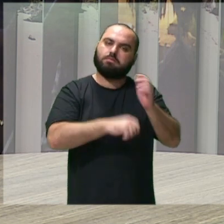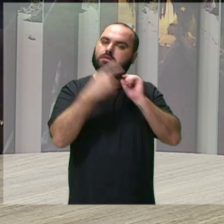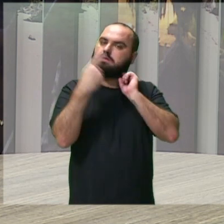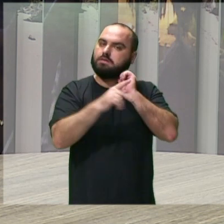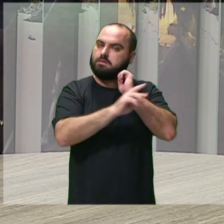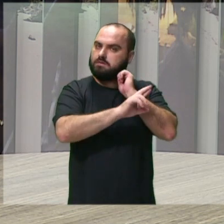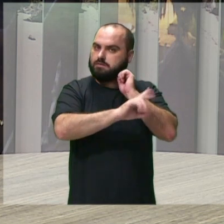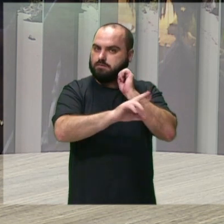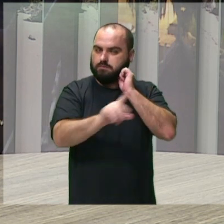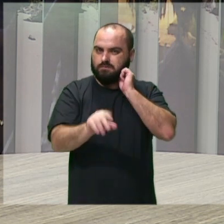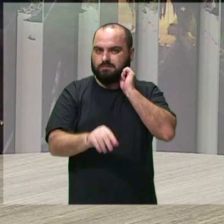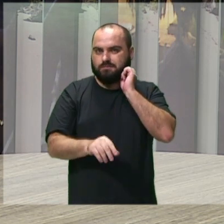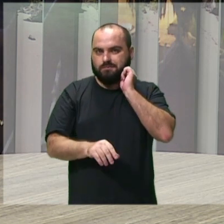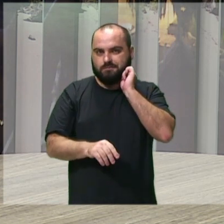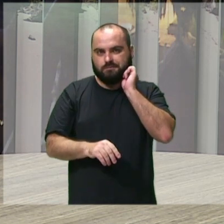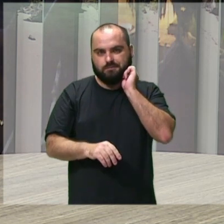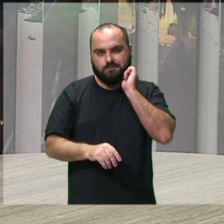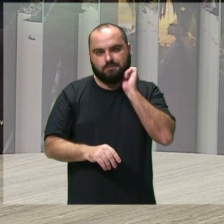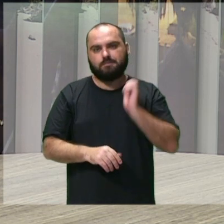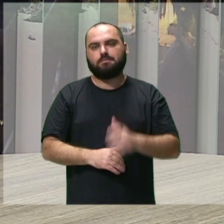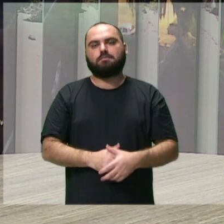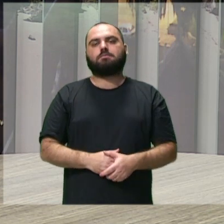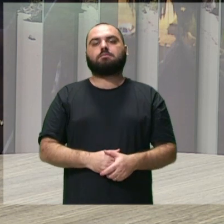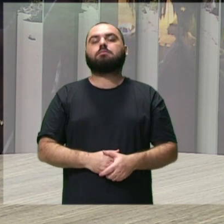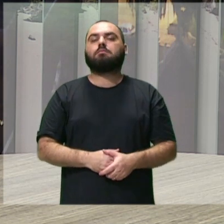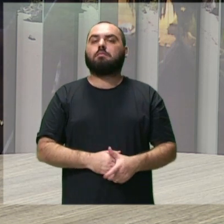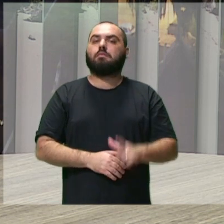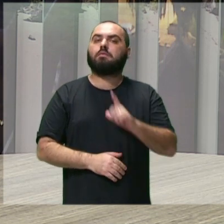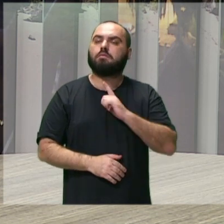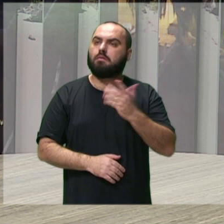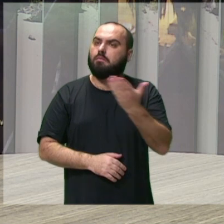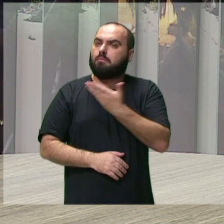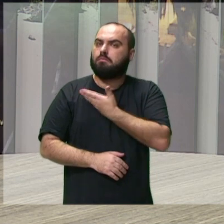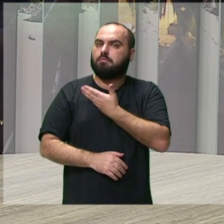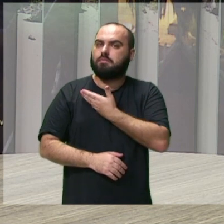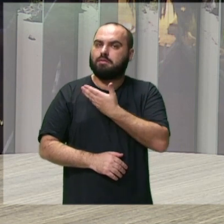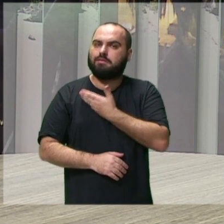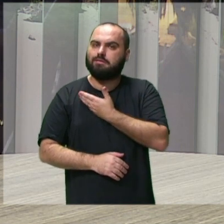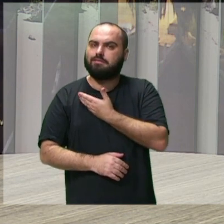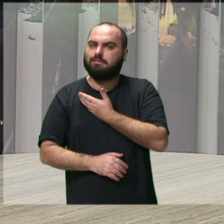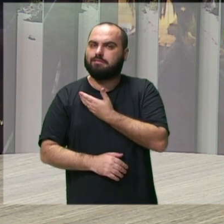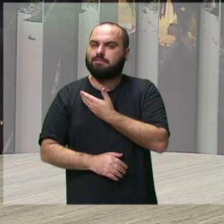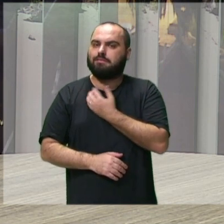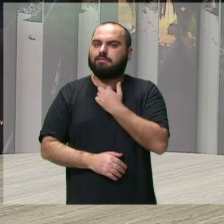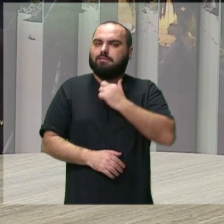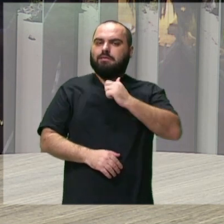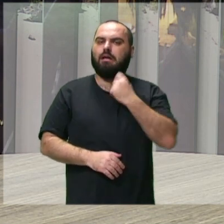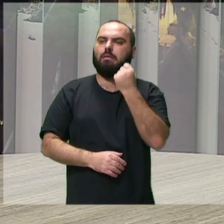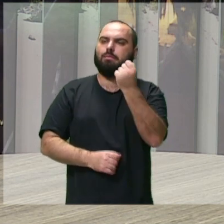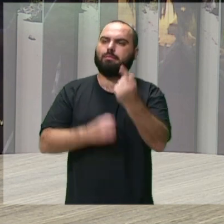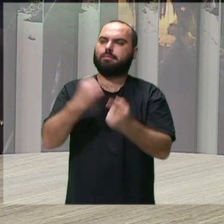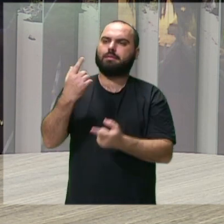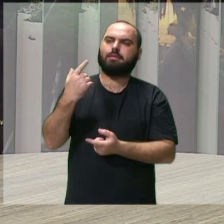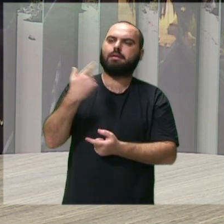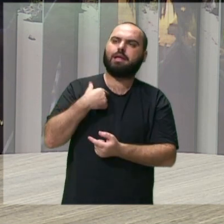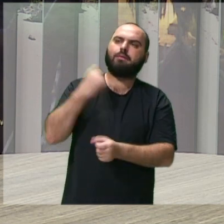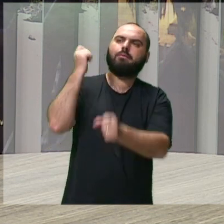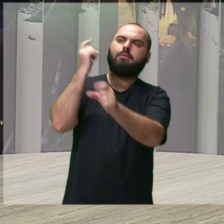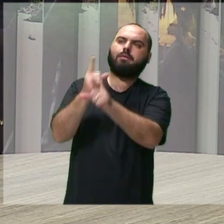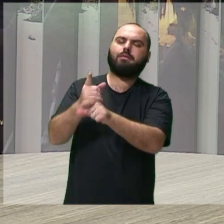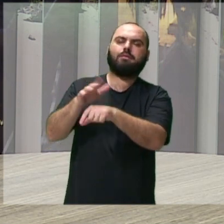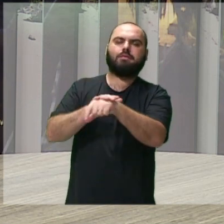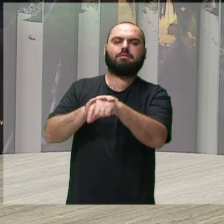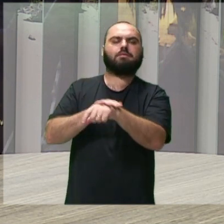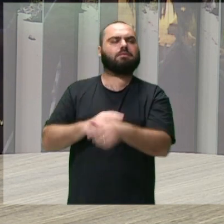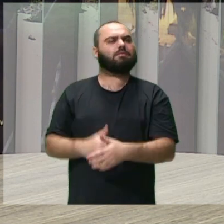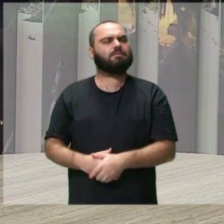formato. E teve um conhecido em especial, ele nem sabe disso, mas algumas vezes que eu me encontrei com ele, ele dizia, cara,